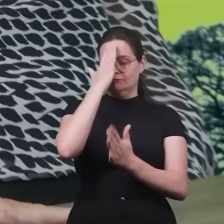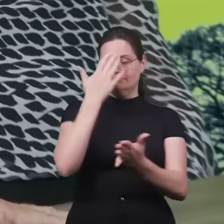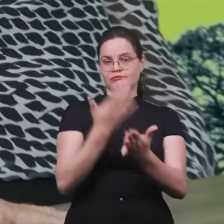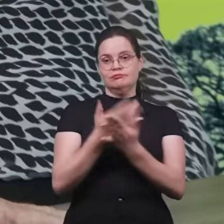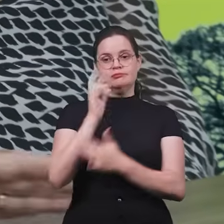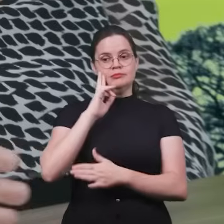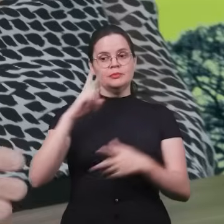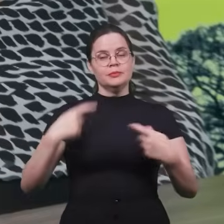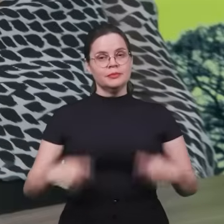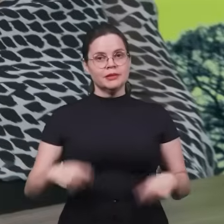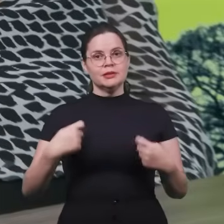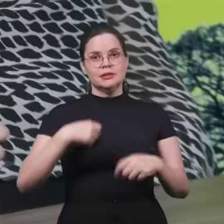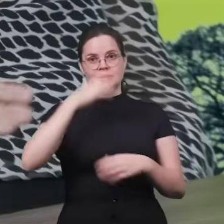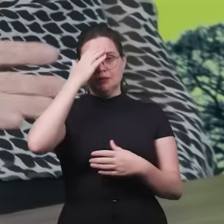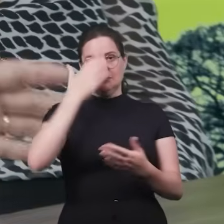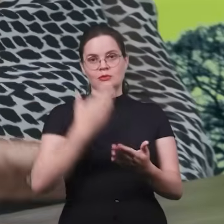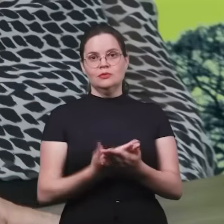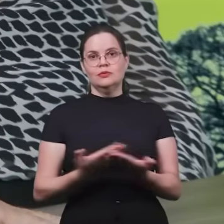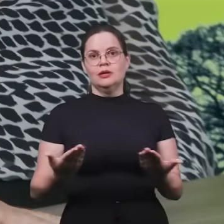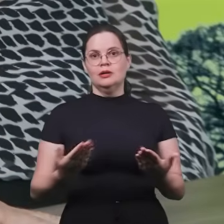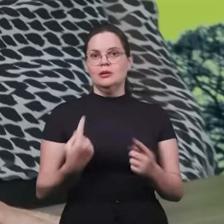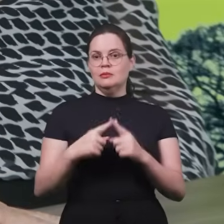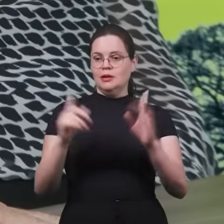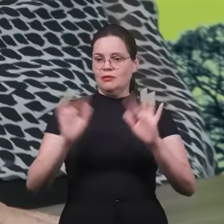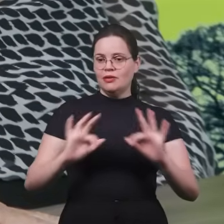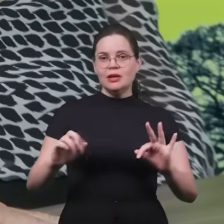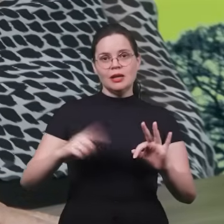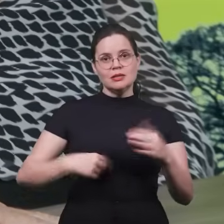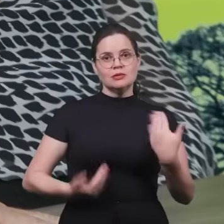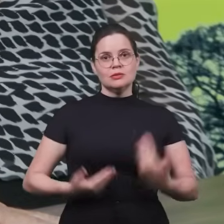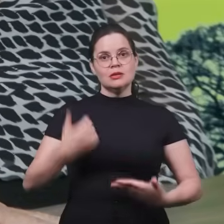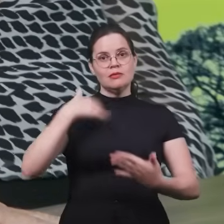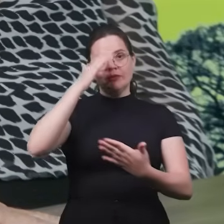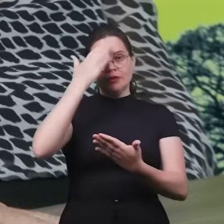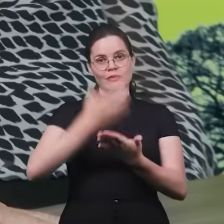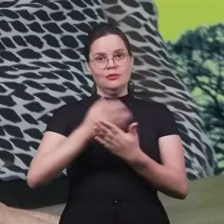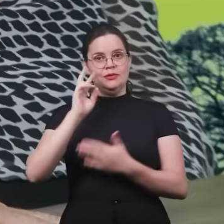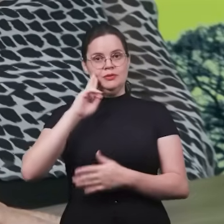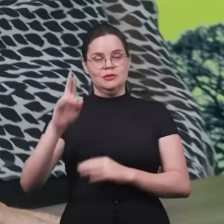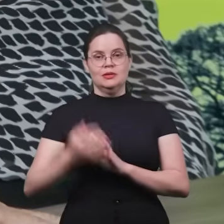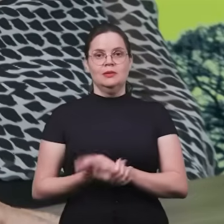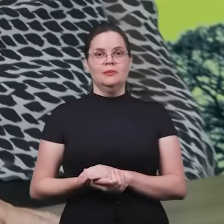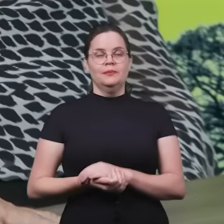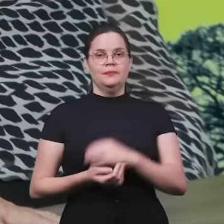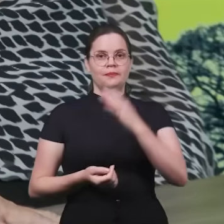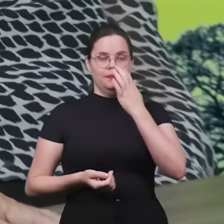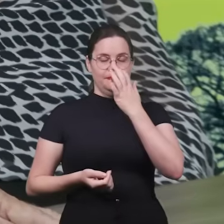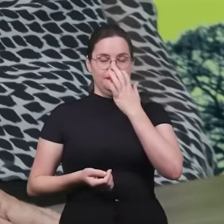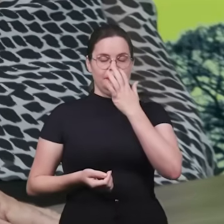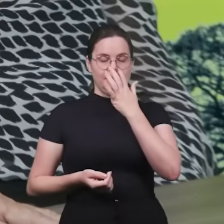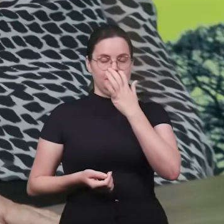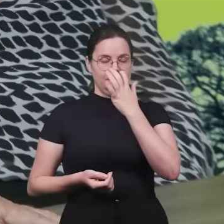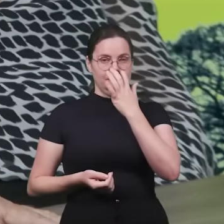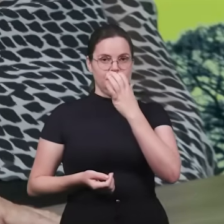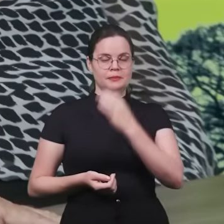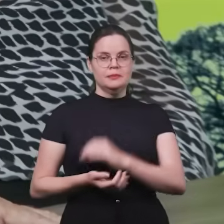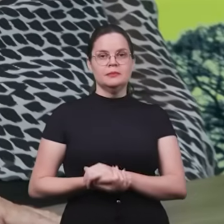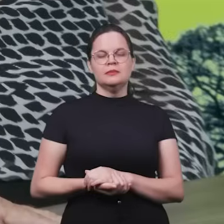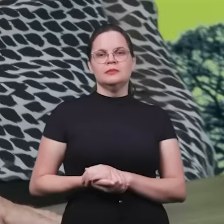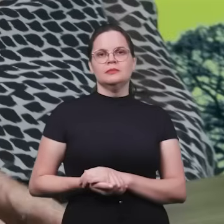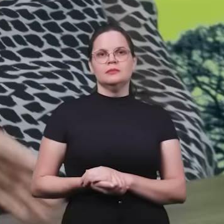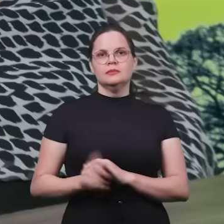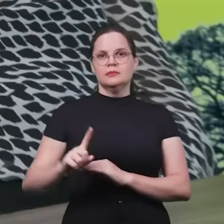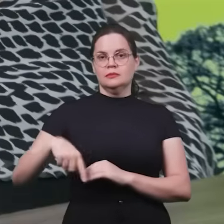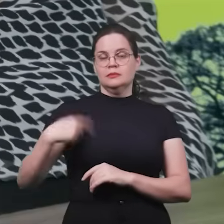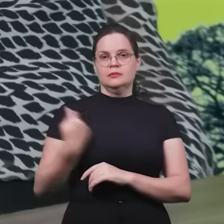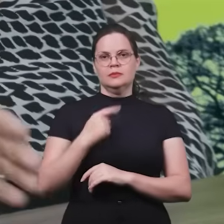no Senhor. Tem que confiar bem. Bem-aventurado o homem que confia no Senhor. Então, a gente, tendo